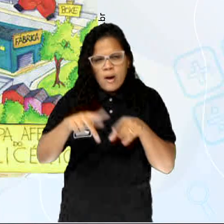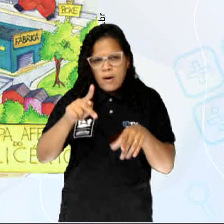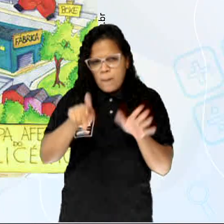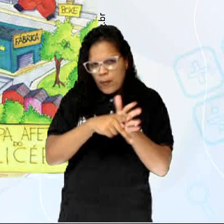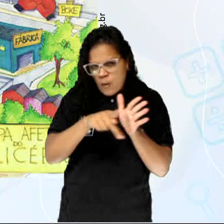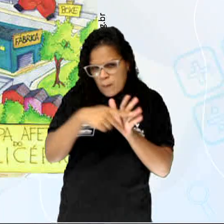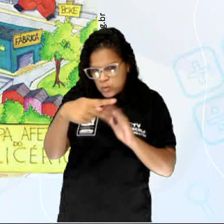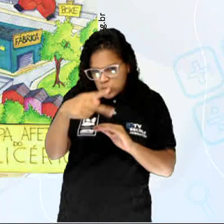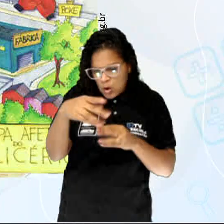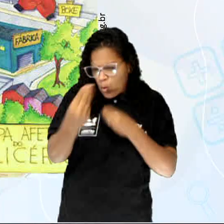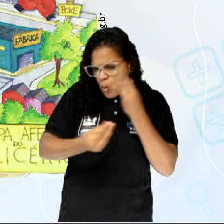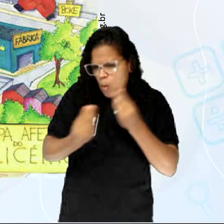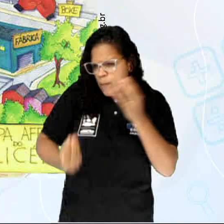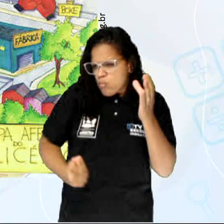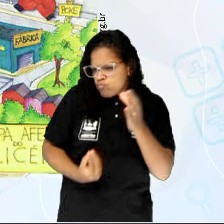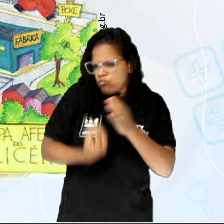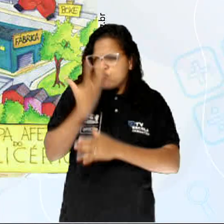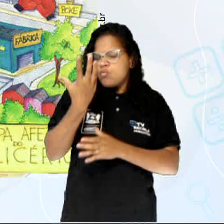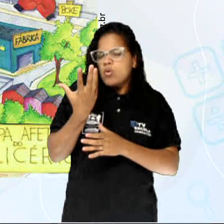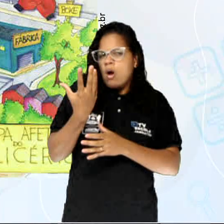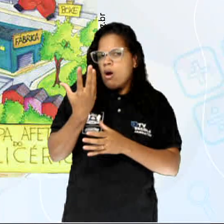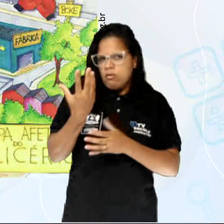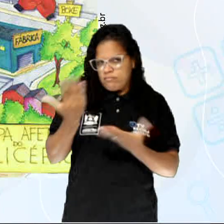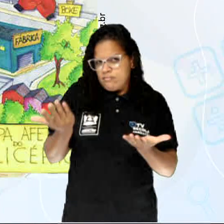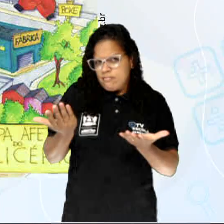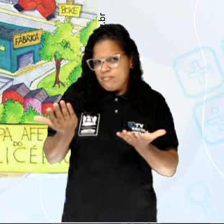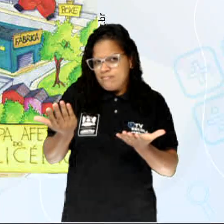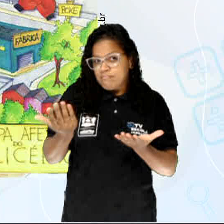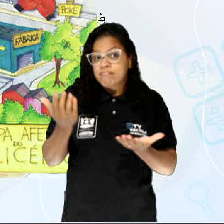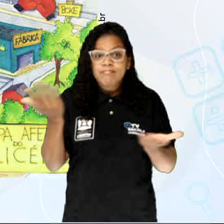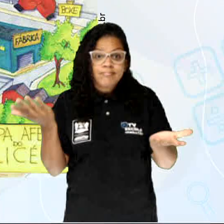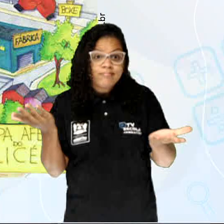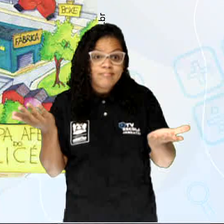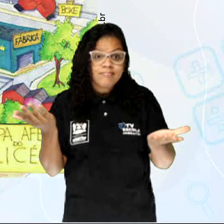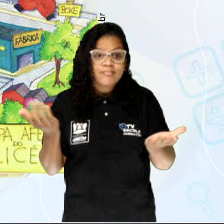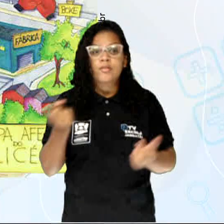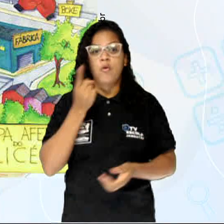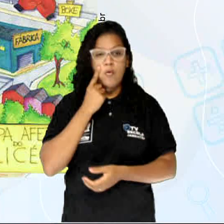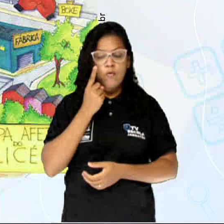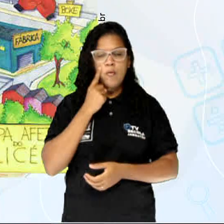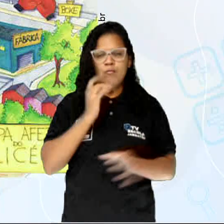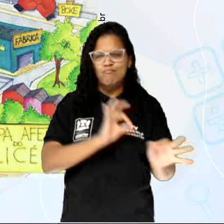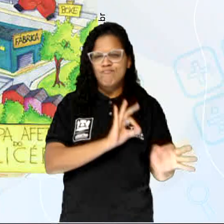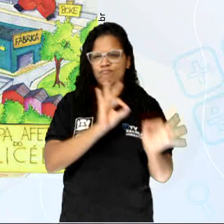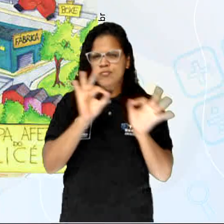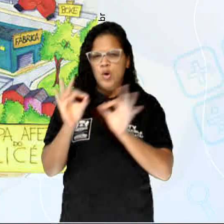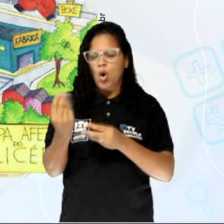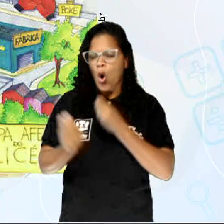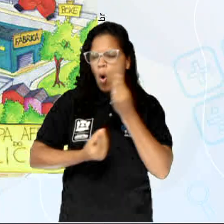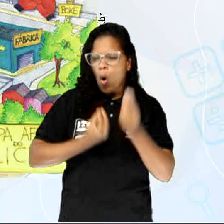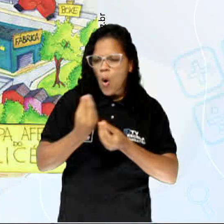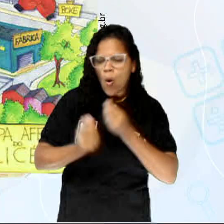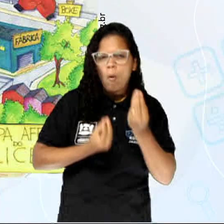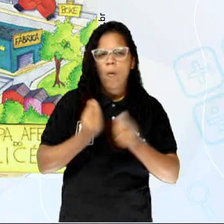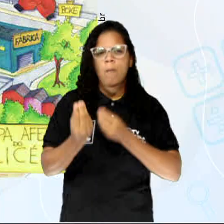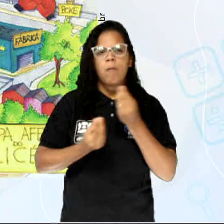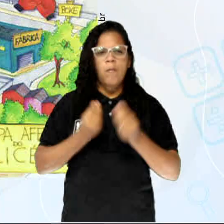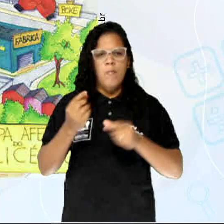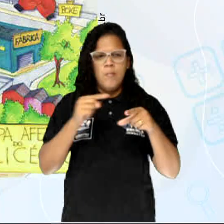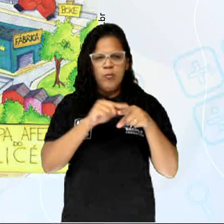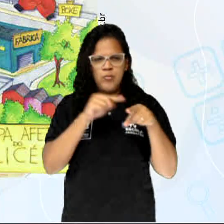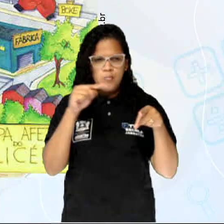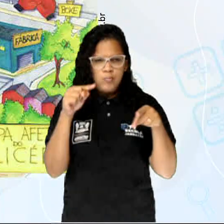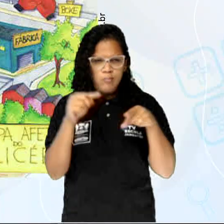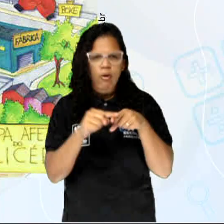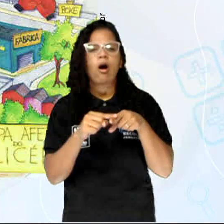conhece como ele nasceu, como ele foi fundado? Vamos ver um pouquinho como alguns bairros na